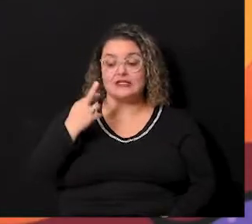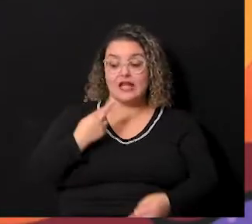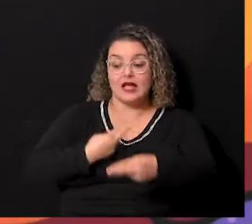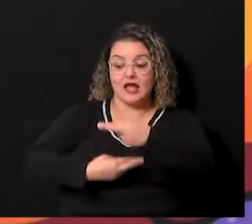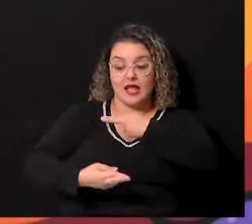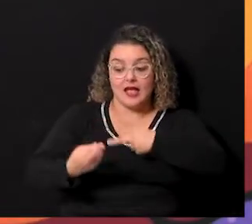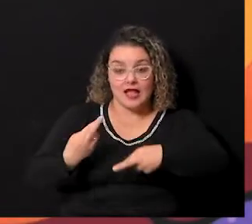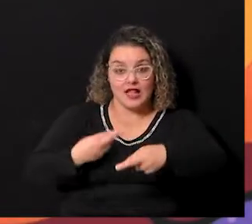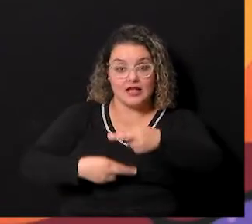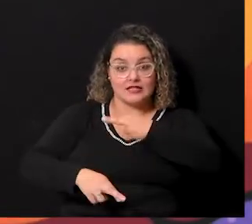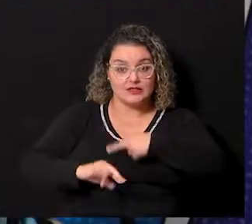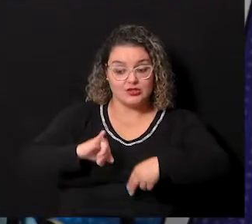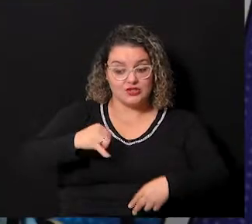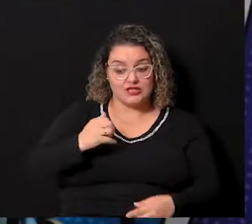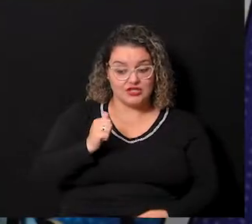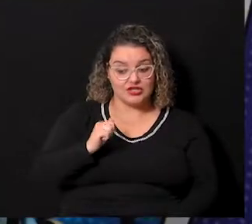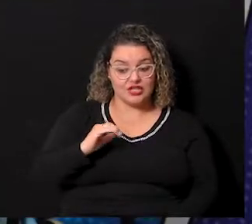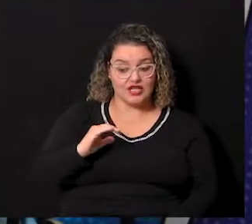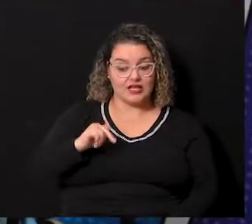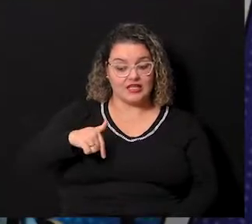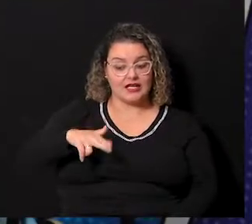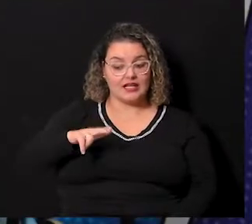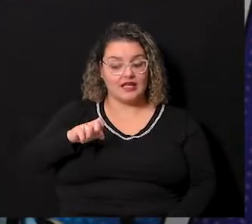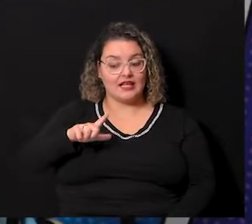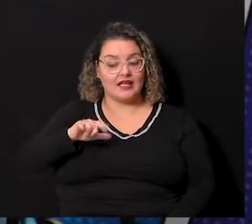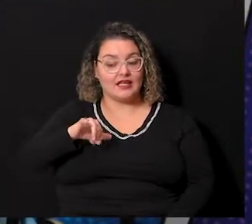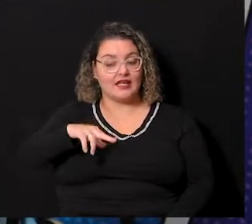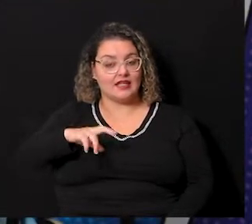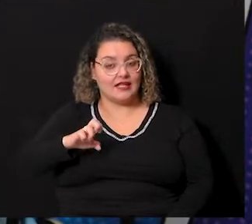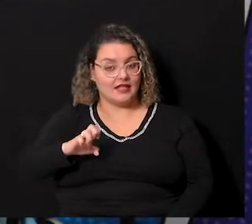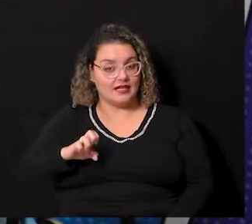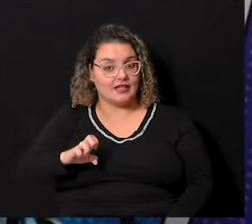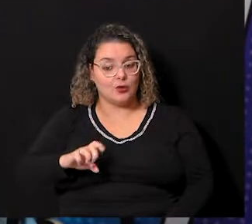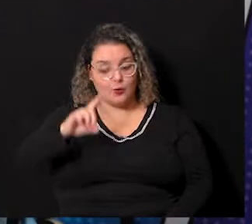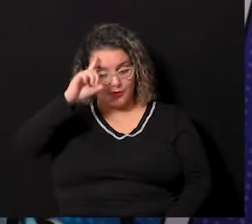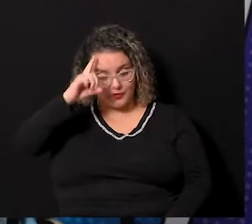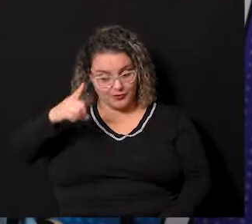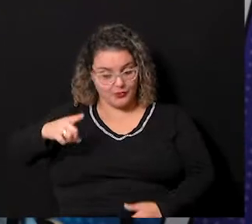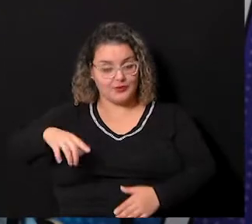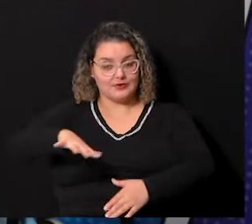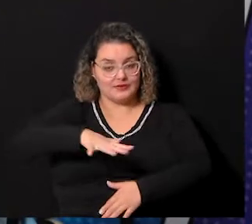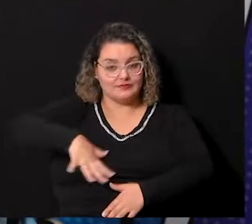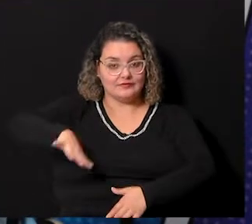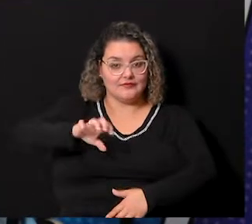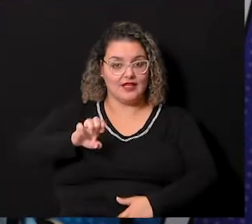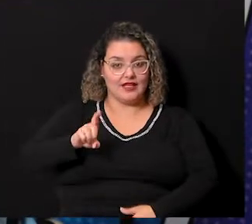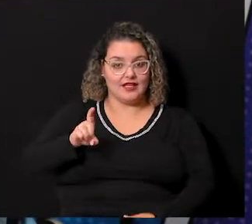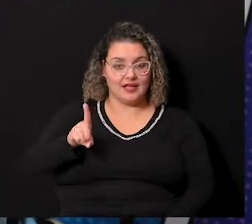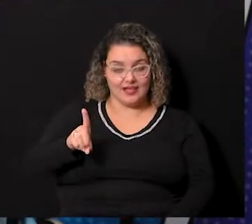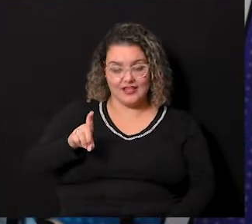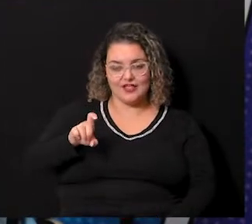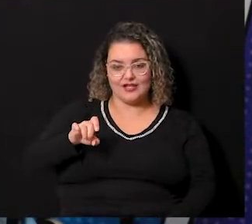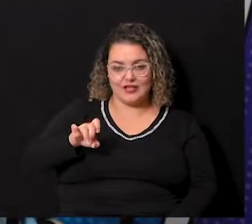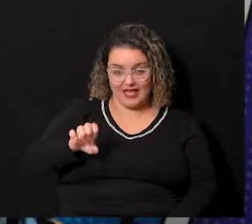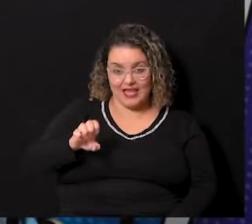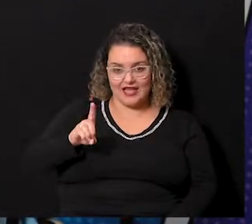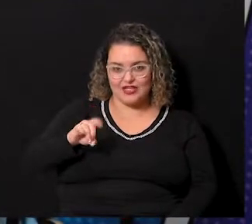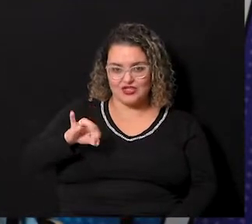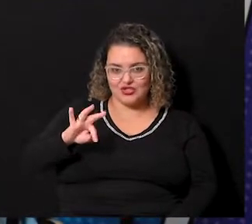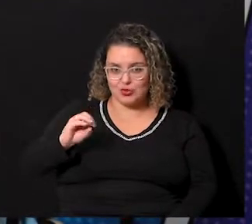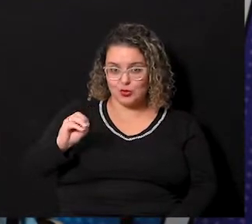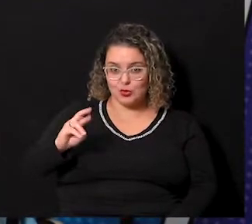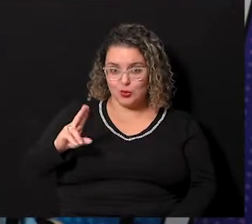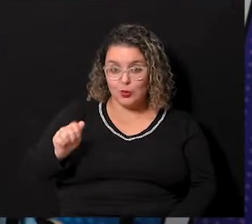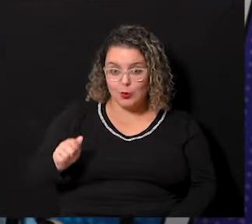né, da Jaqueline com a dona da editora, né, aquela personagem que é mais megera, já